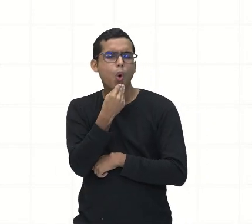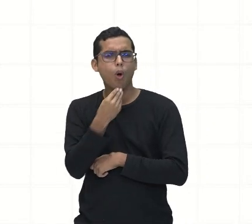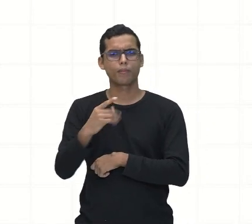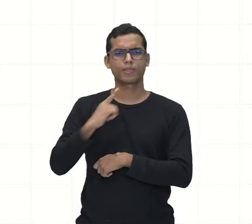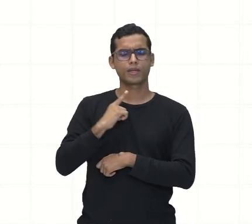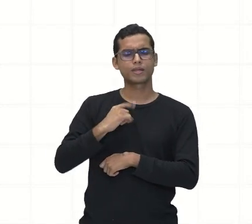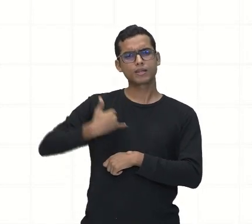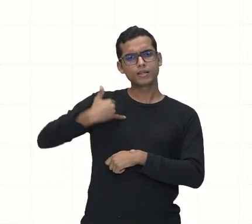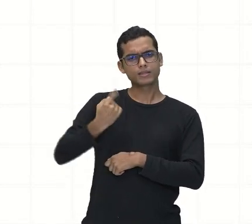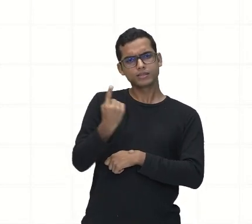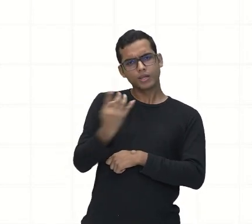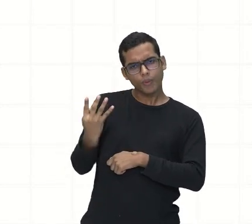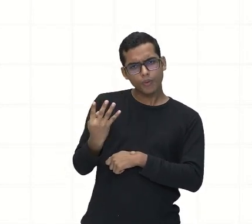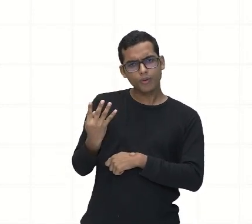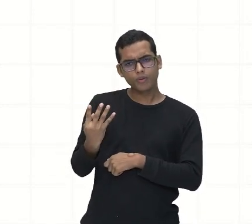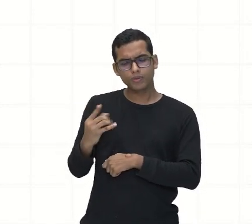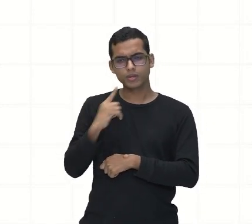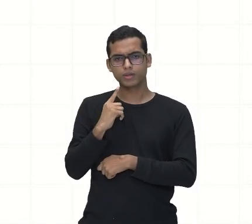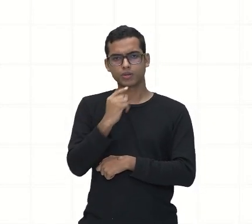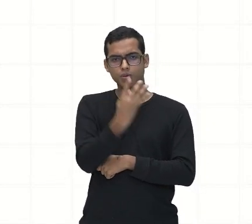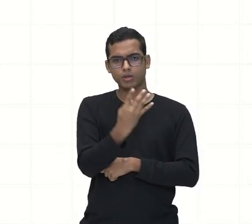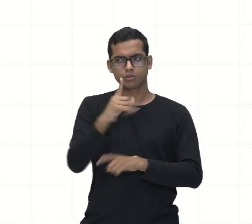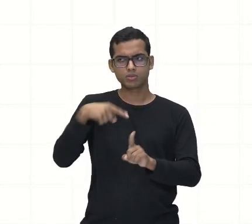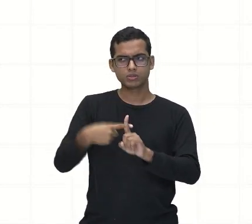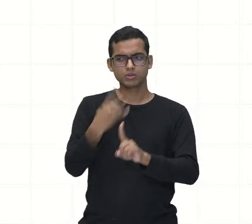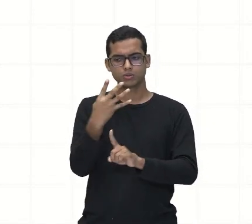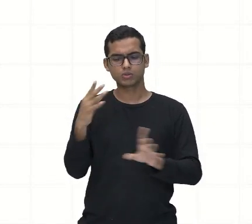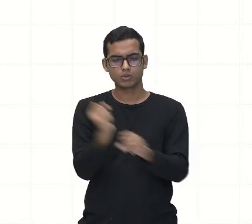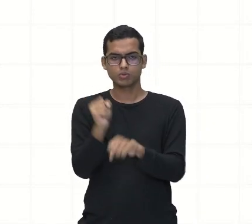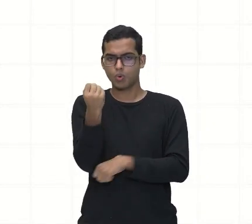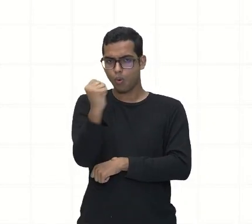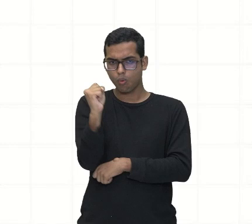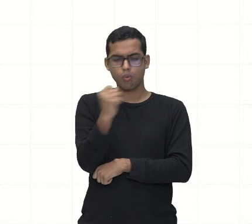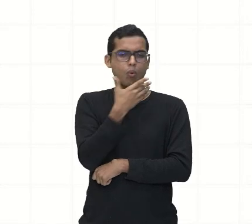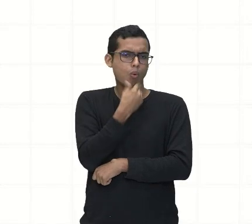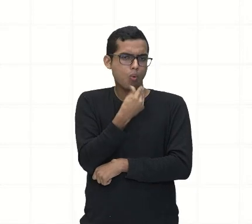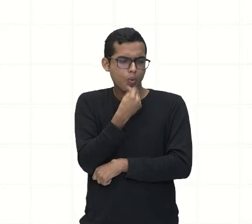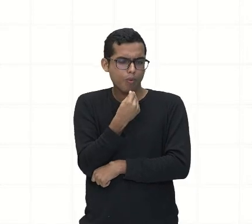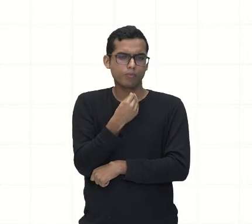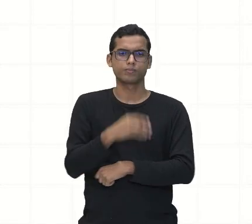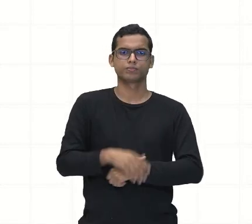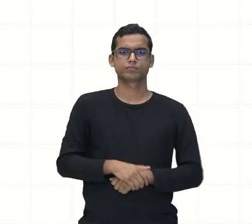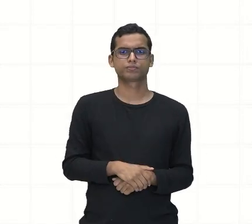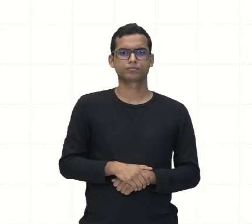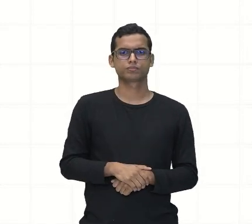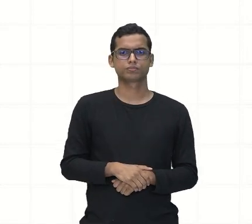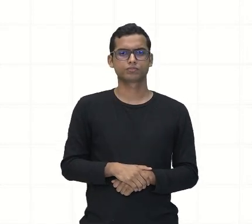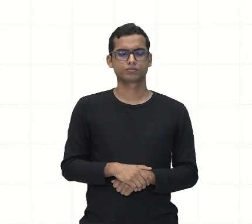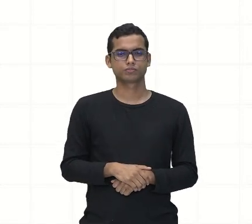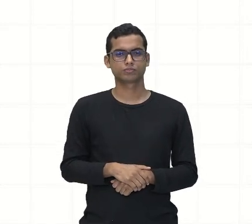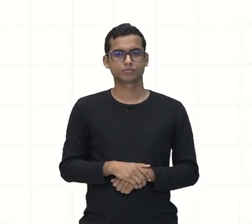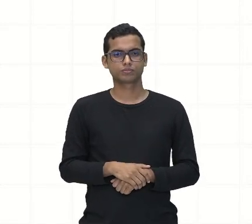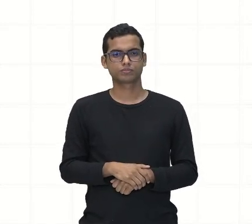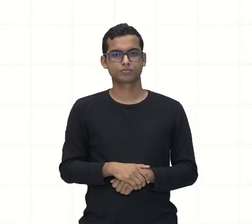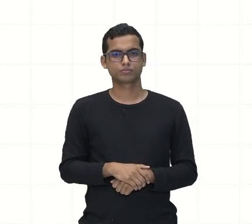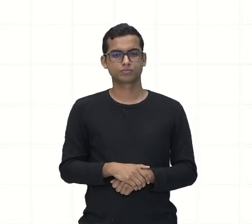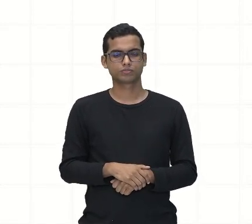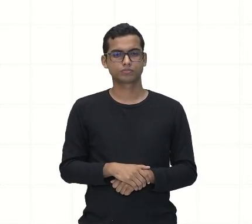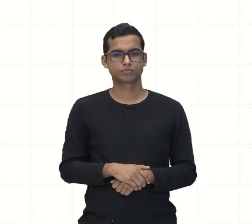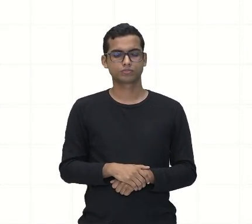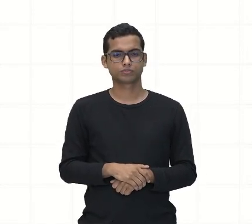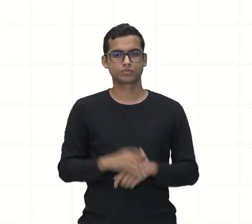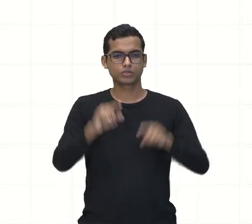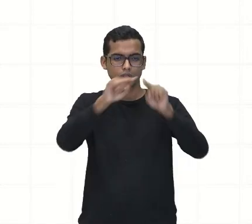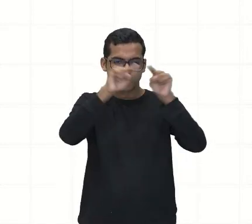Então, 4 mais 4. Então, seriam 8 rapazes e cada figurinha completa,